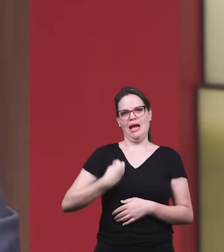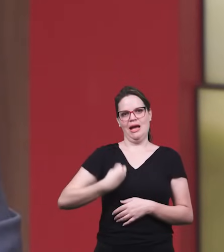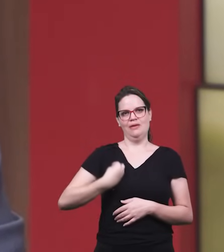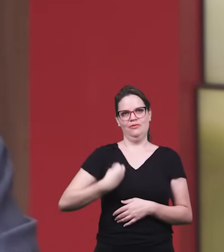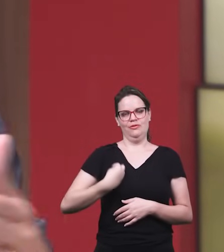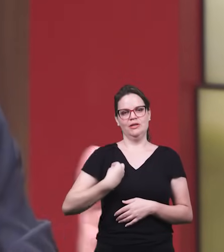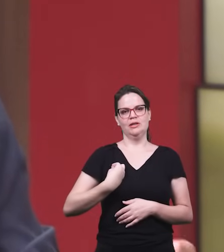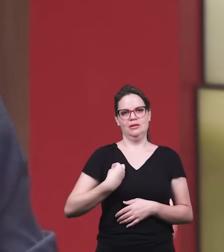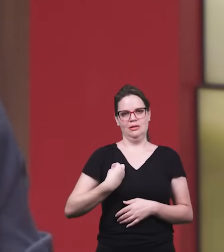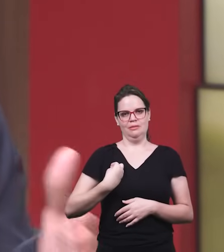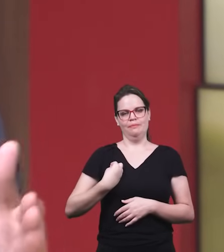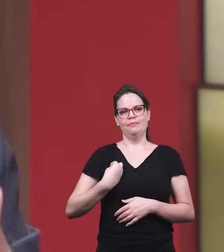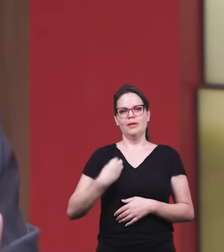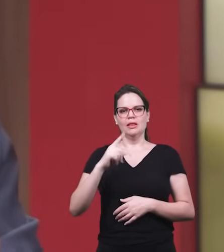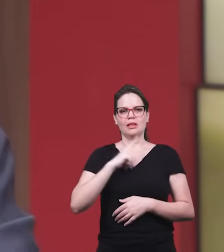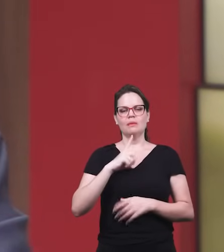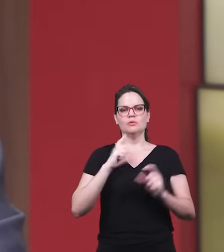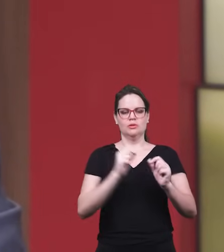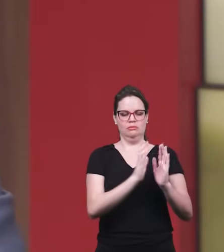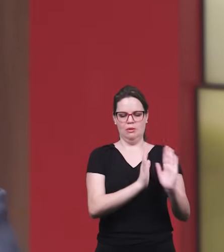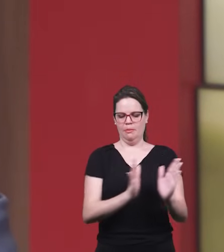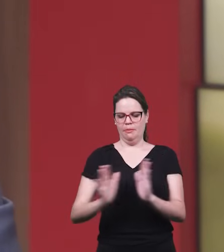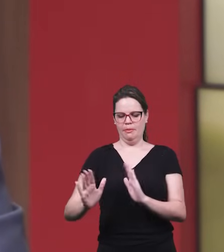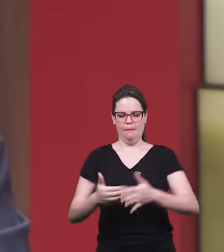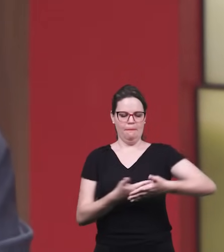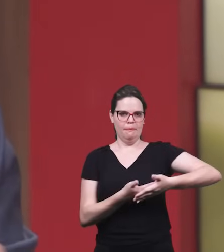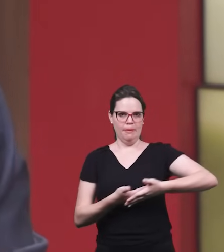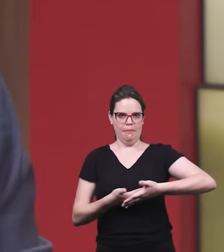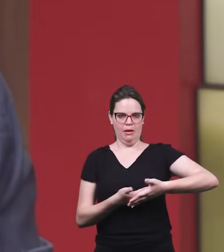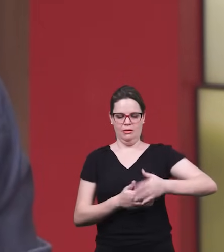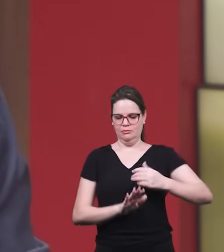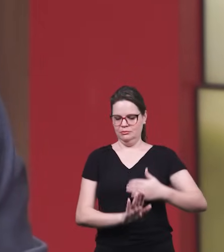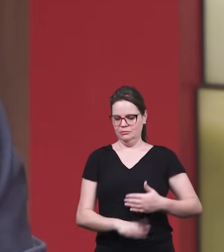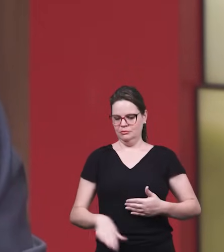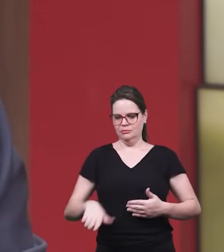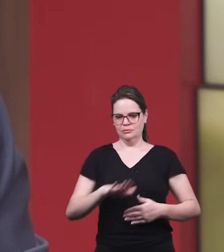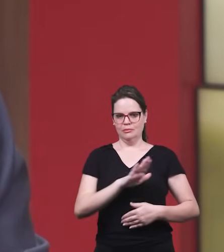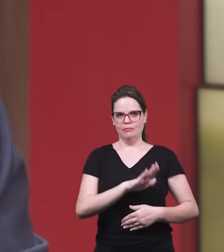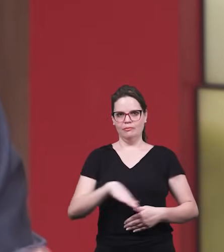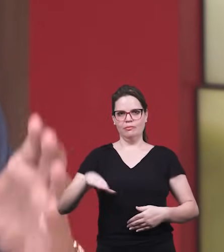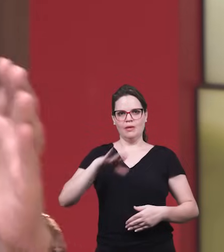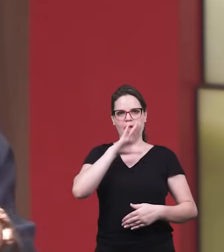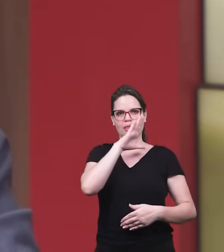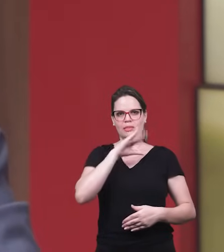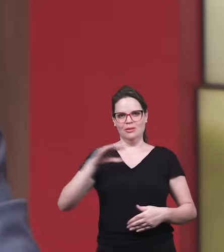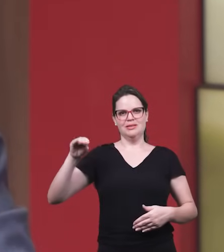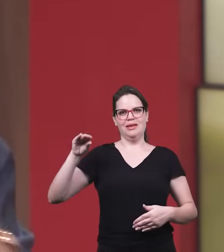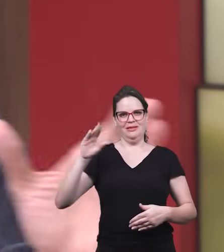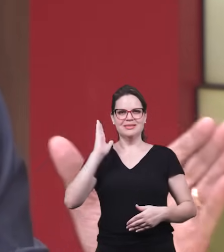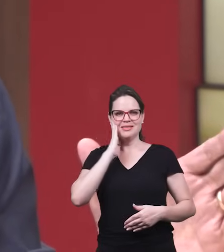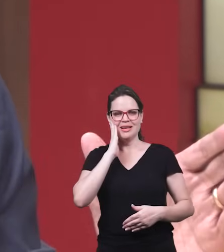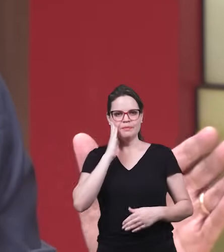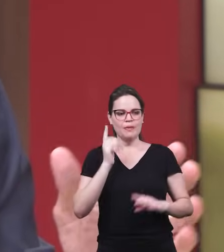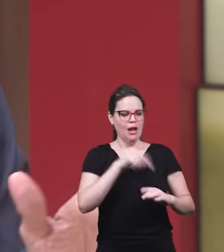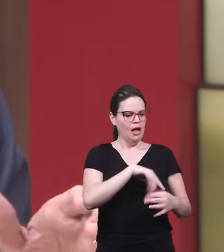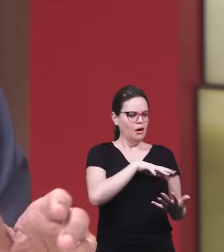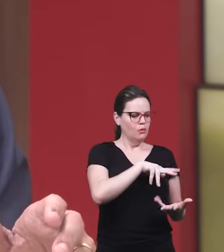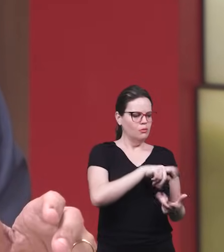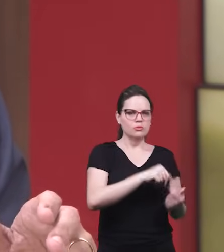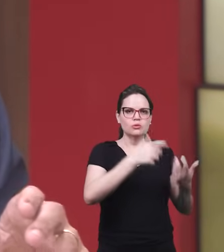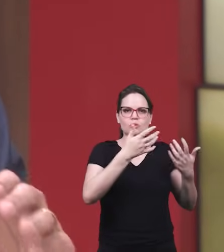aprendizado da criança. Então nós temos os bebês, os pequenos, os intermediários. O mundo ele já não quer mais isso. o mundo quer adiantar as